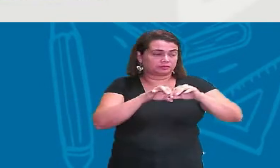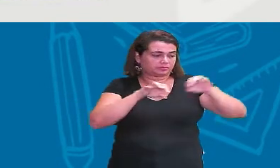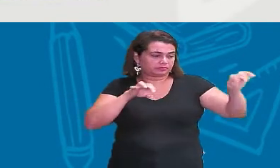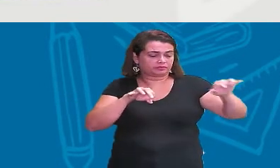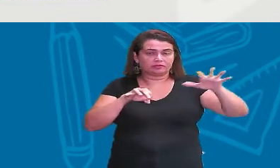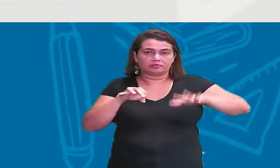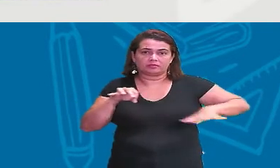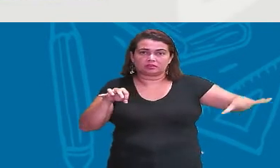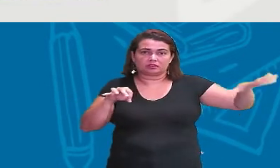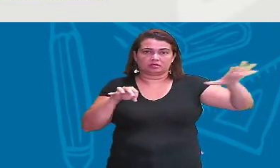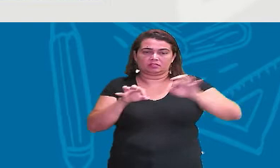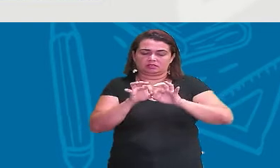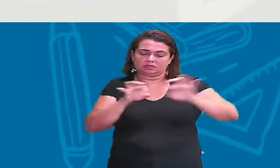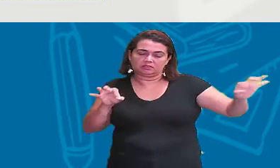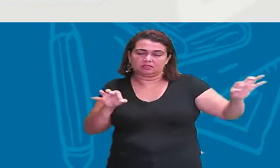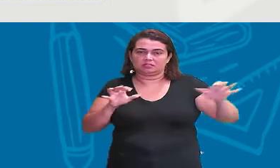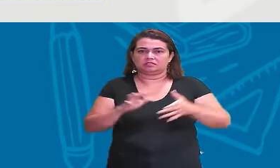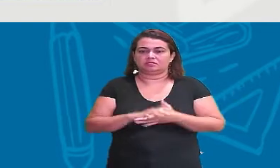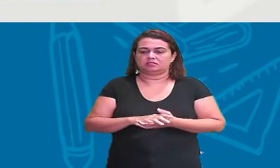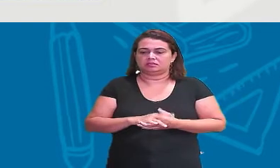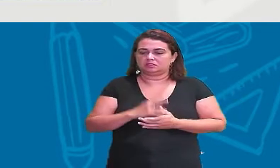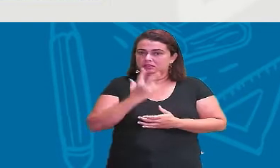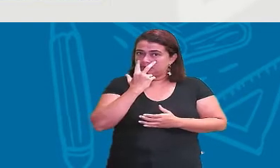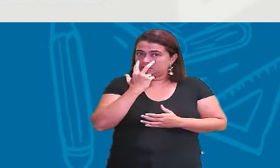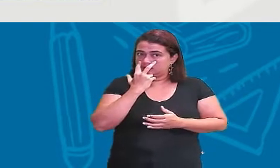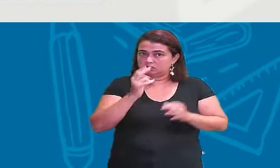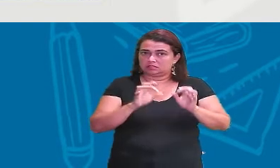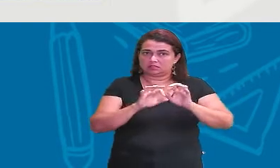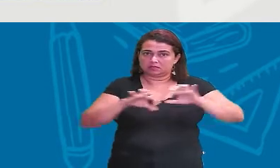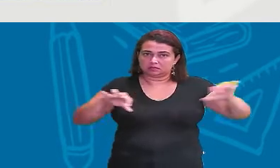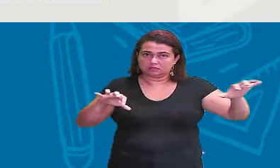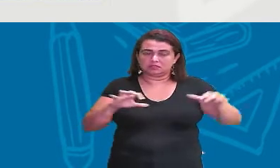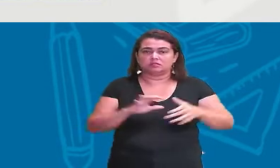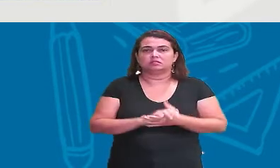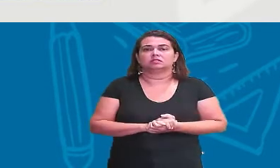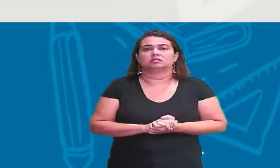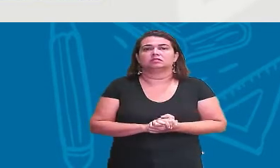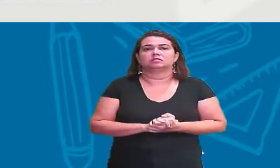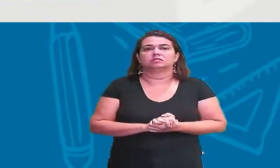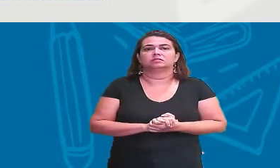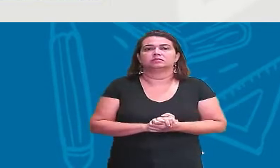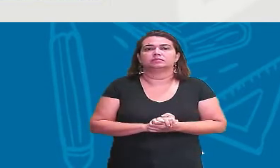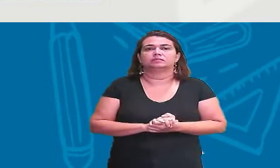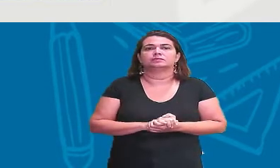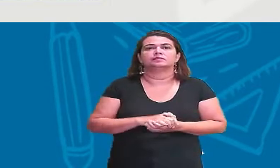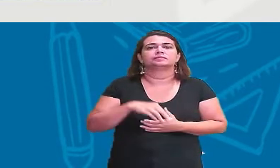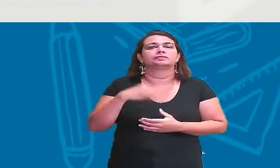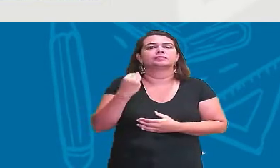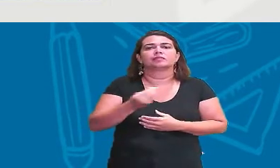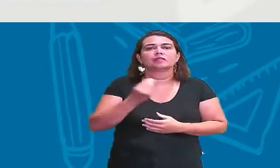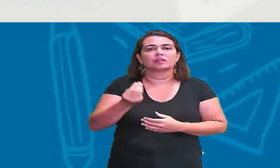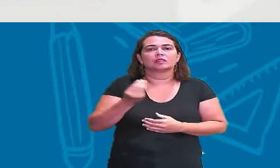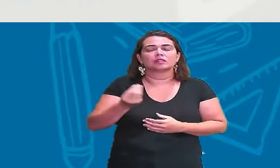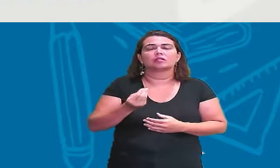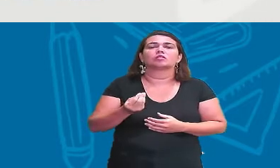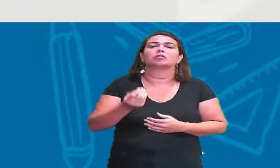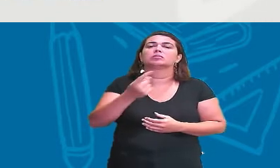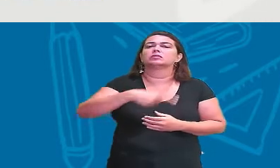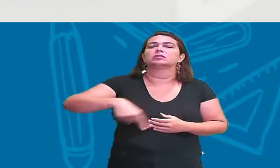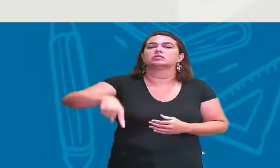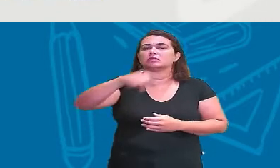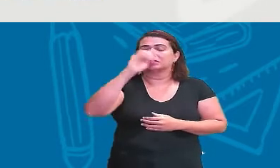do centro de Vitória de Santo Antão, por exemplo, entendeu? Então vamos lá, vamos seguindo para poder captar melhor